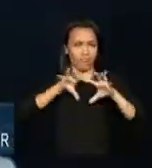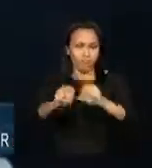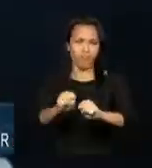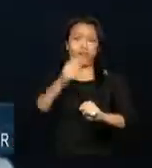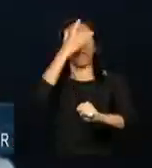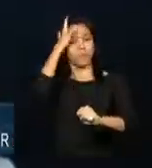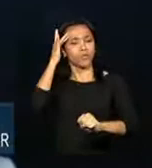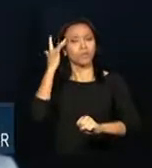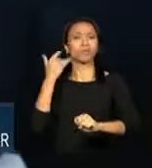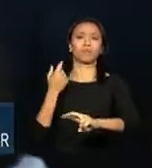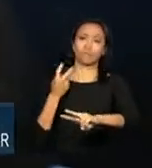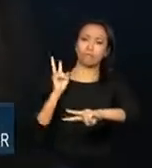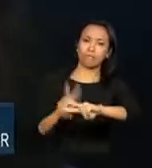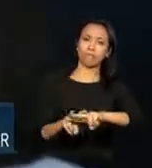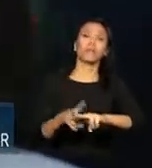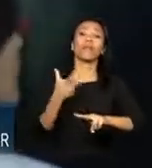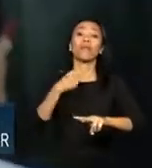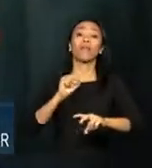agressor.